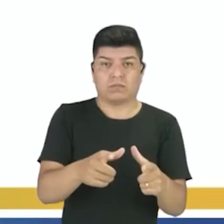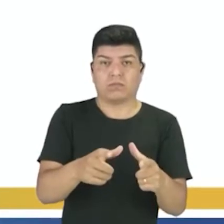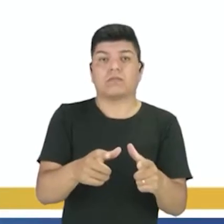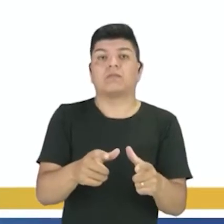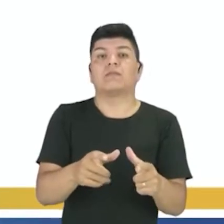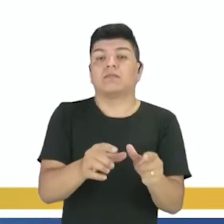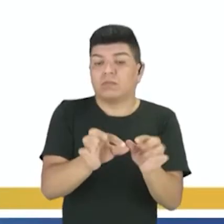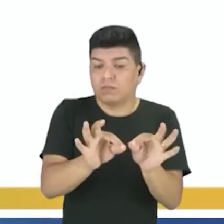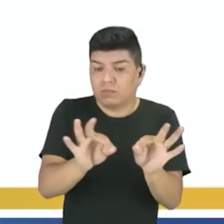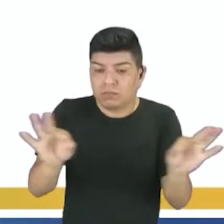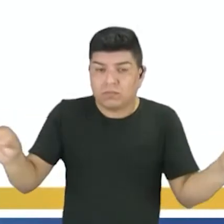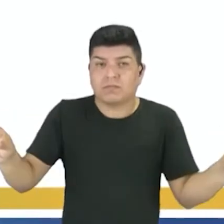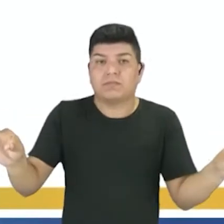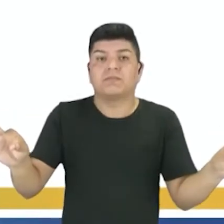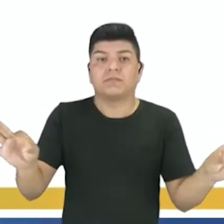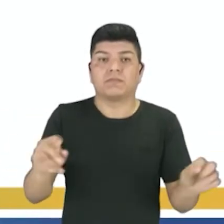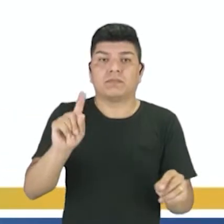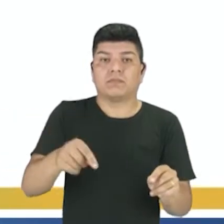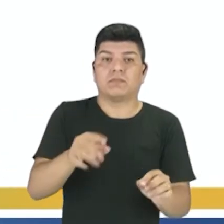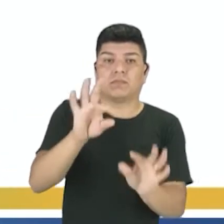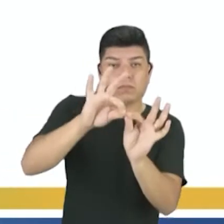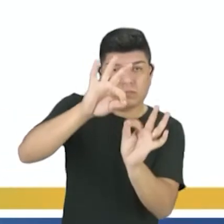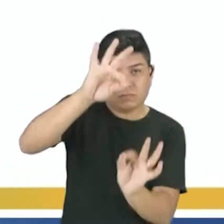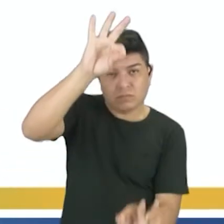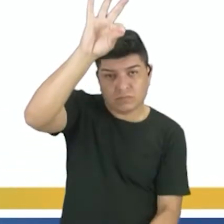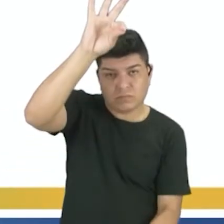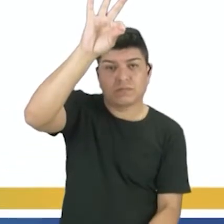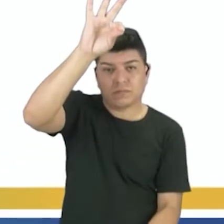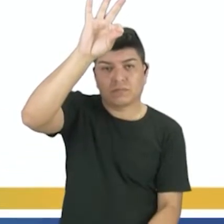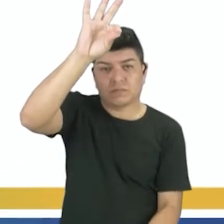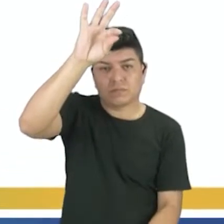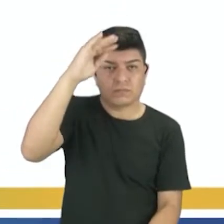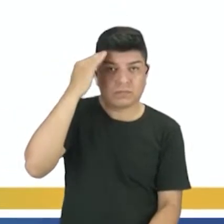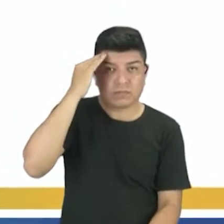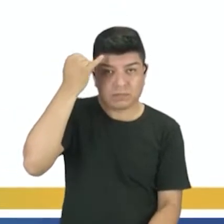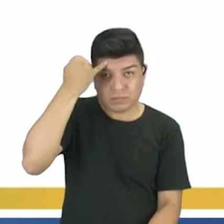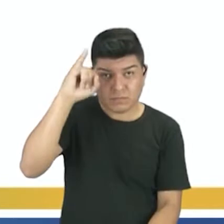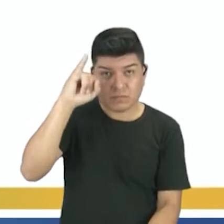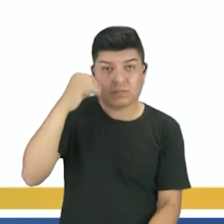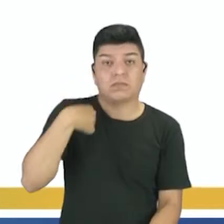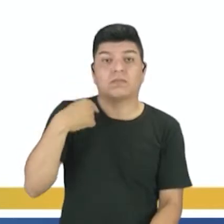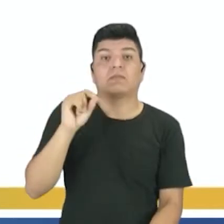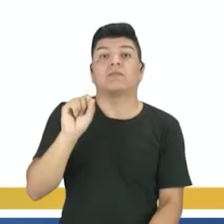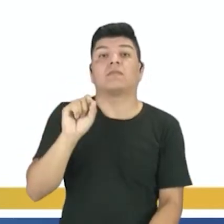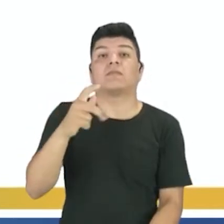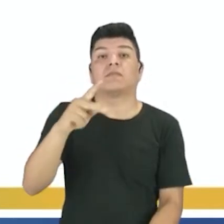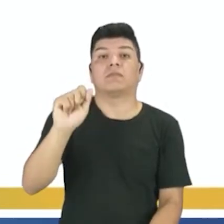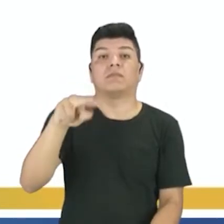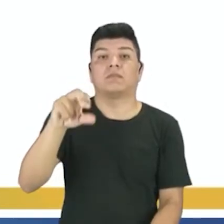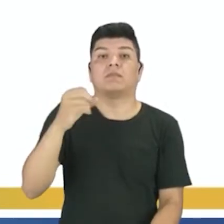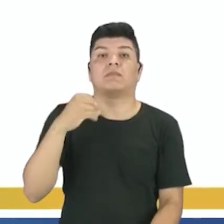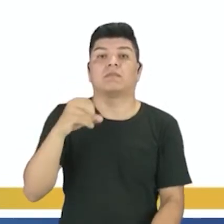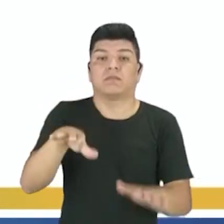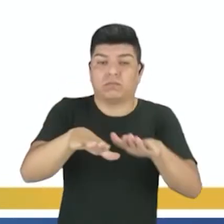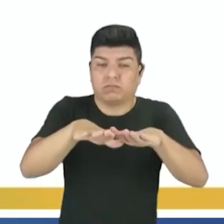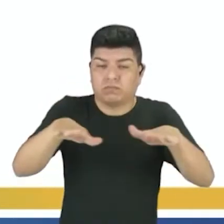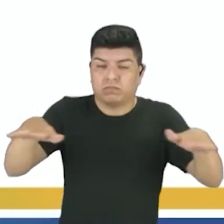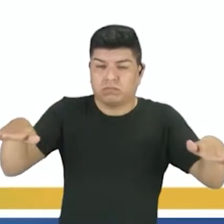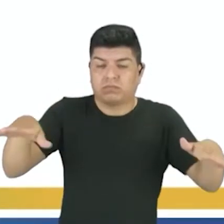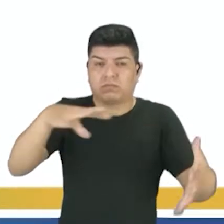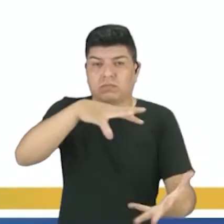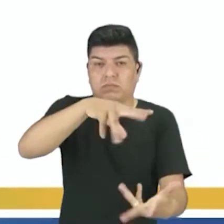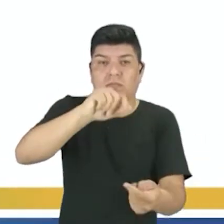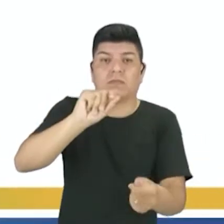para indicar a localização vertical. Para você entender essa ideia, a gente vai considerar o planisfério terrestre,